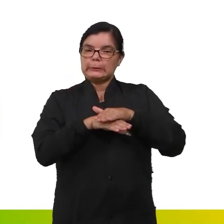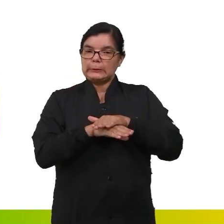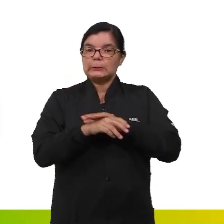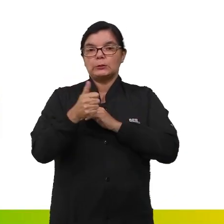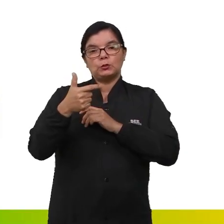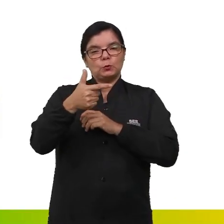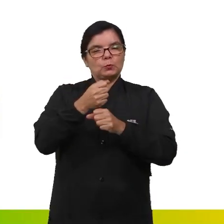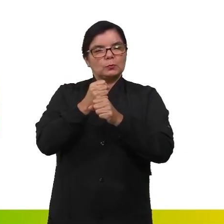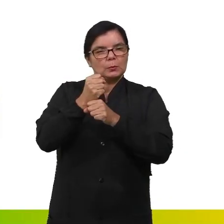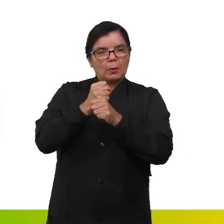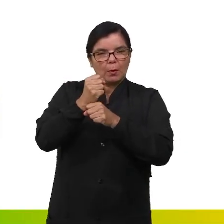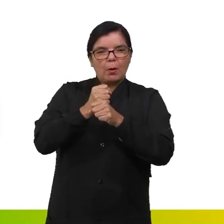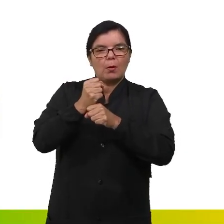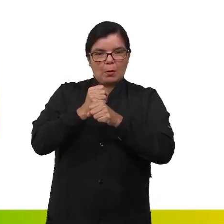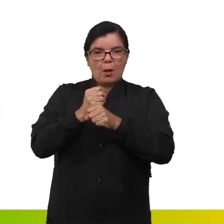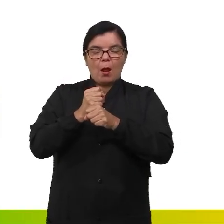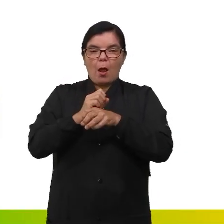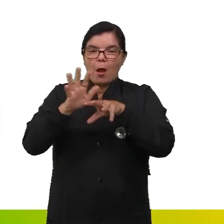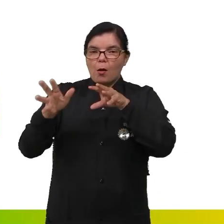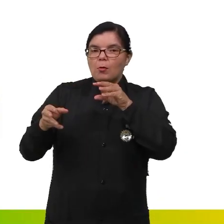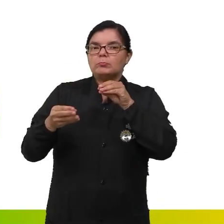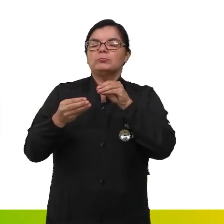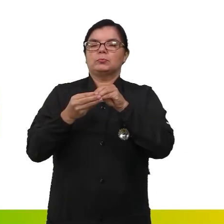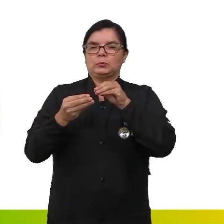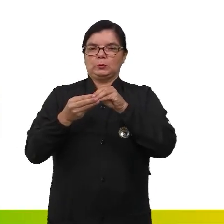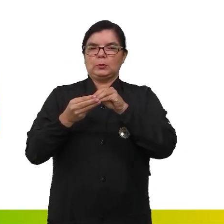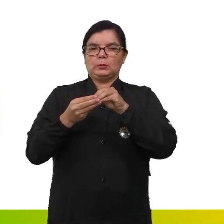anos, que, ao retirar-se,